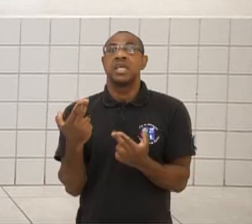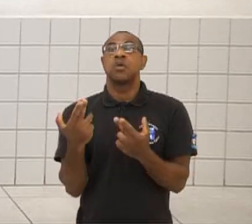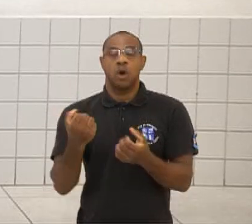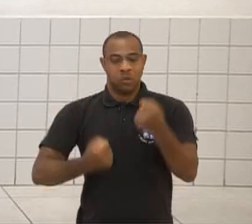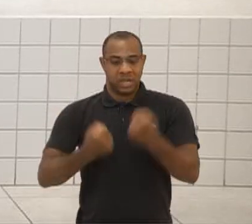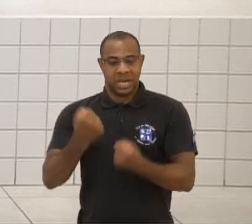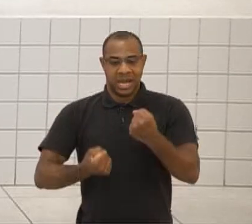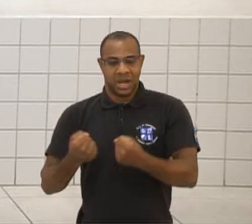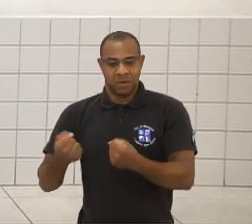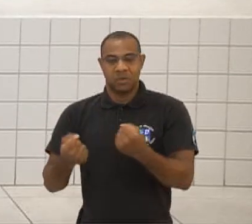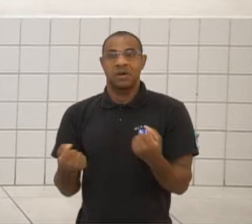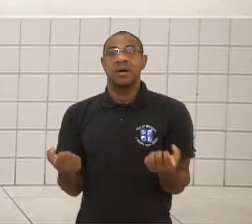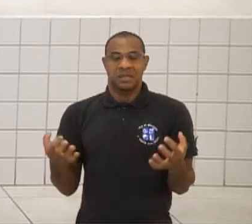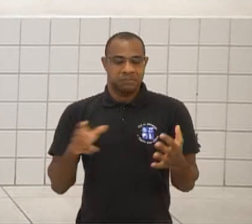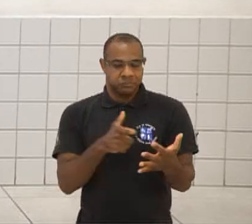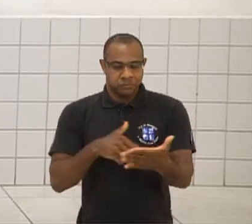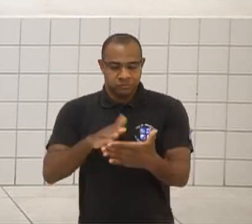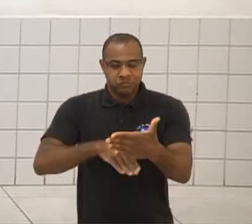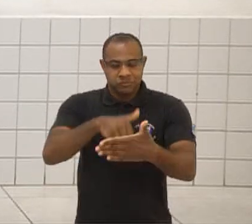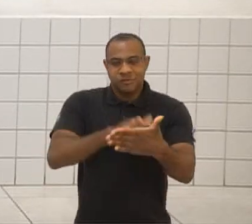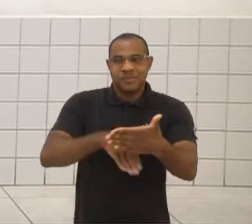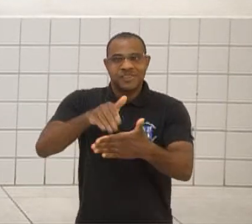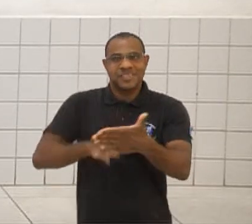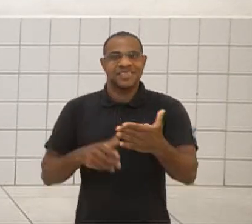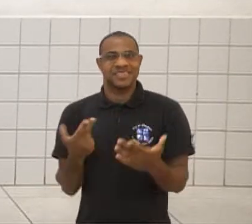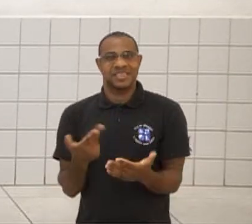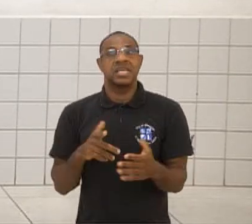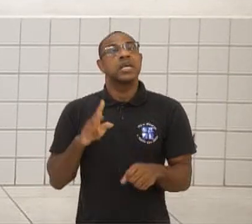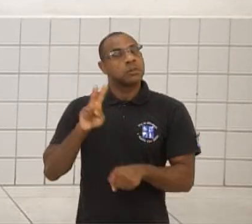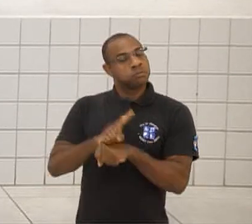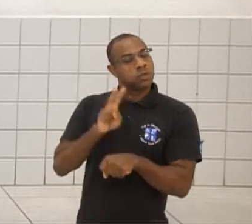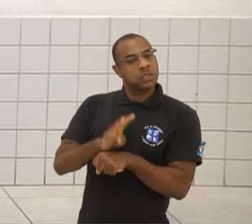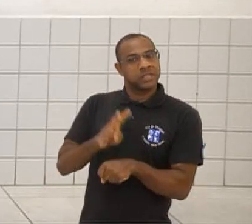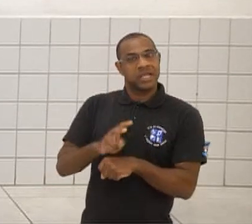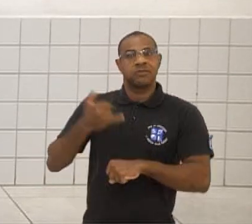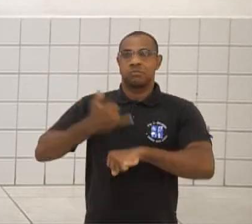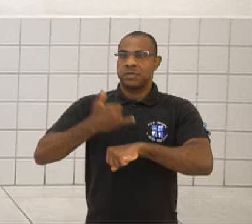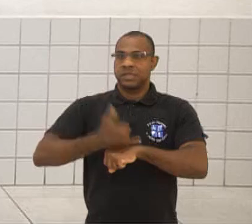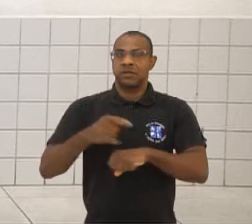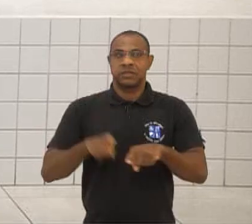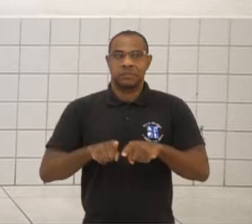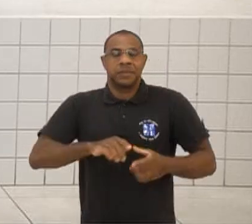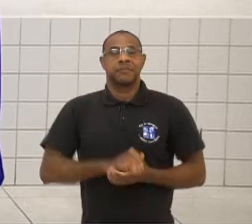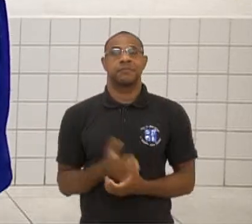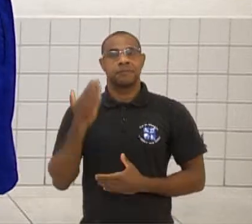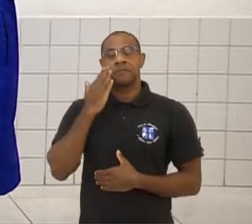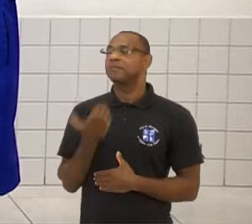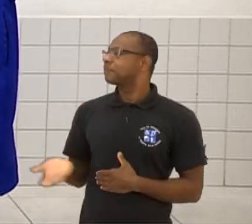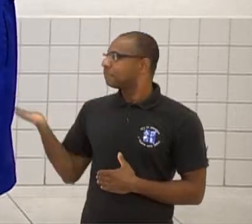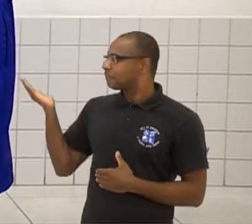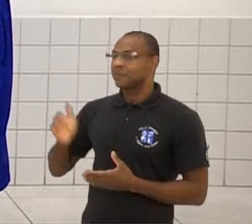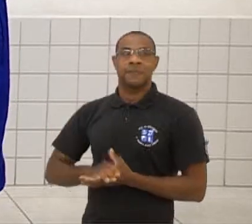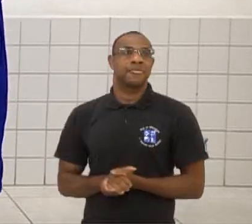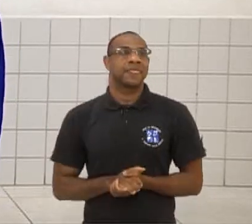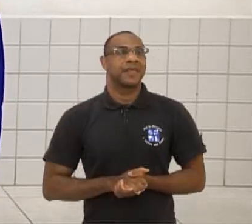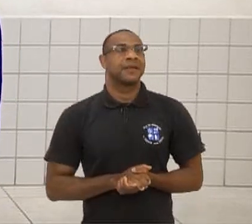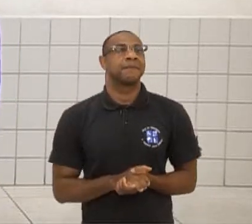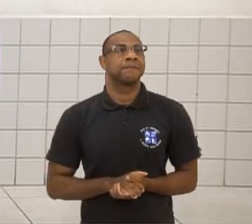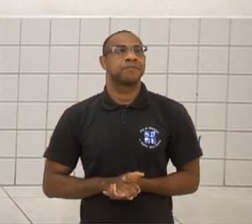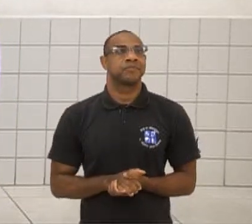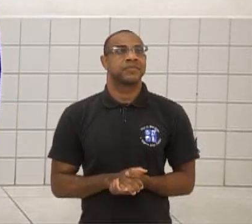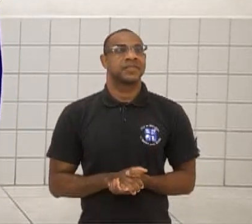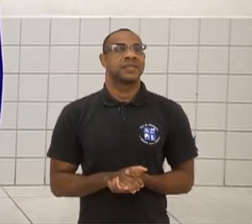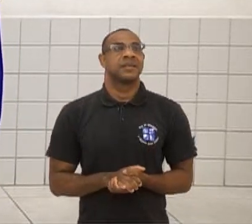né? Os carros mais modernos têm pintura eletrostática e aí também protege o metal lá do carro da ferrugem. Ok, duas opções aí para